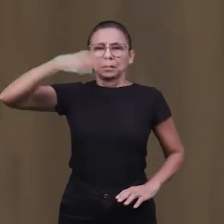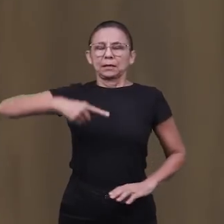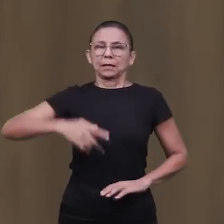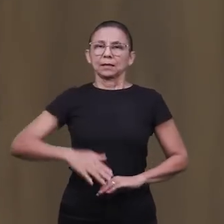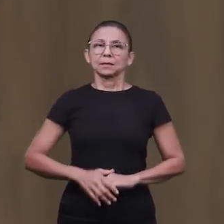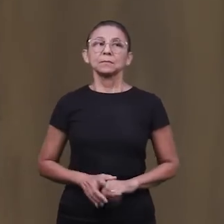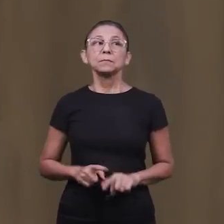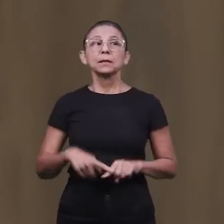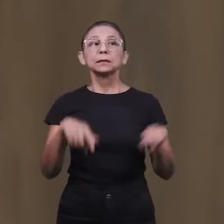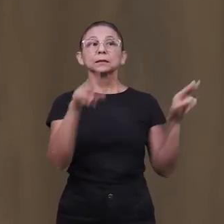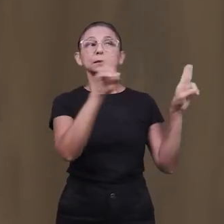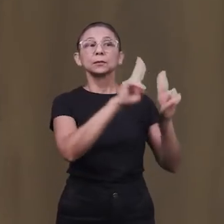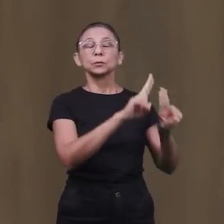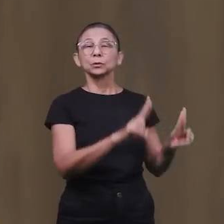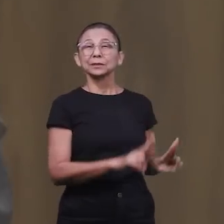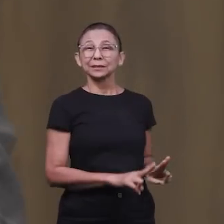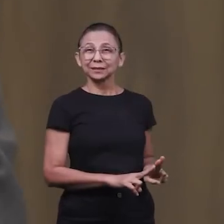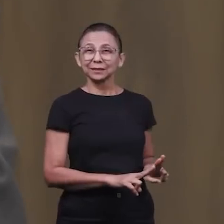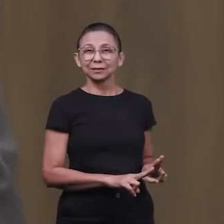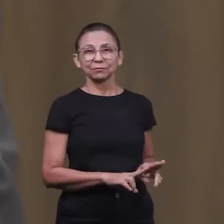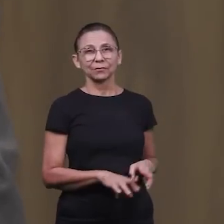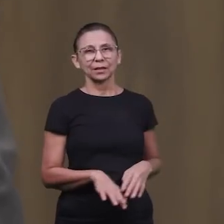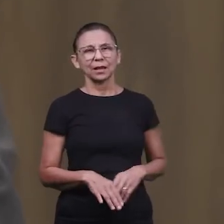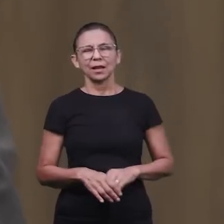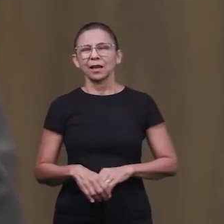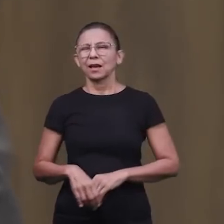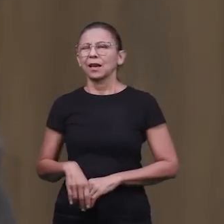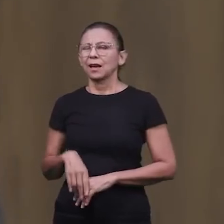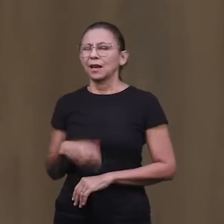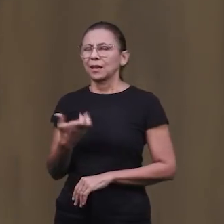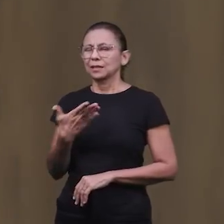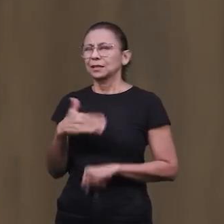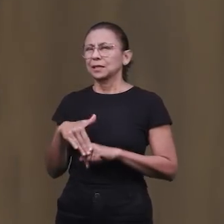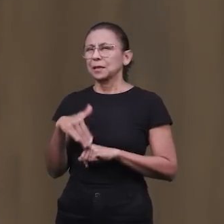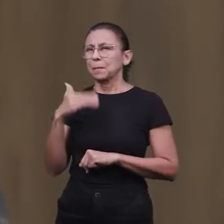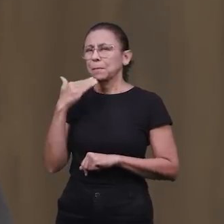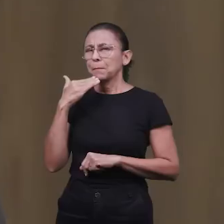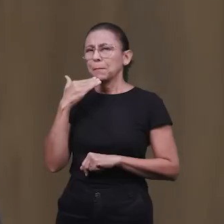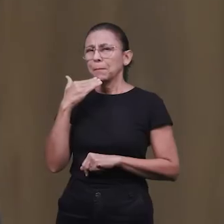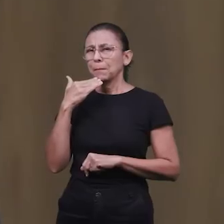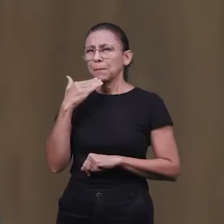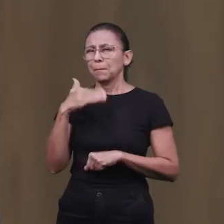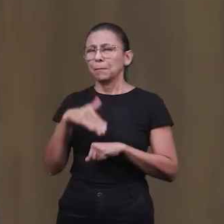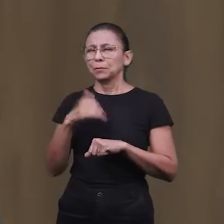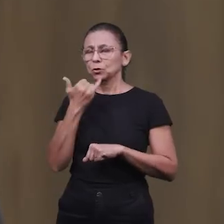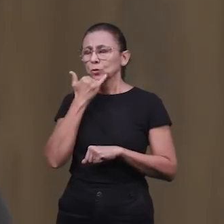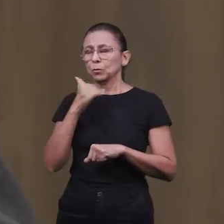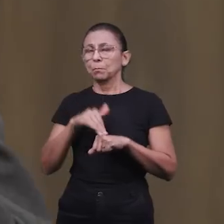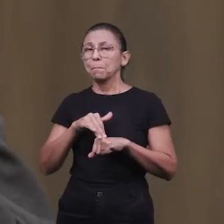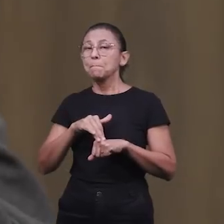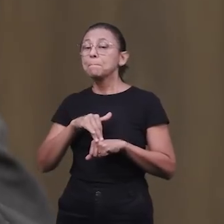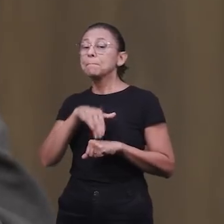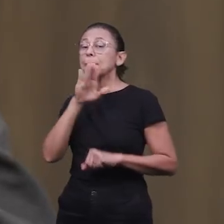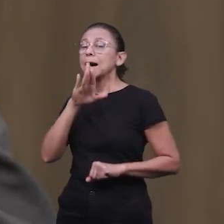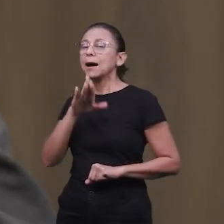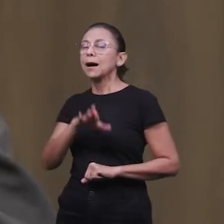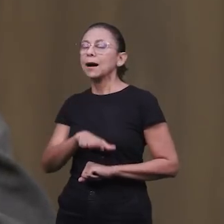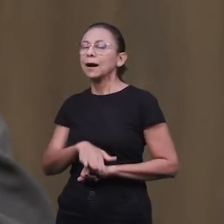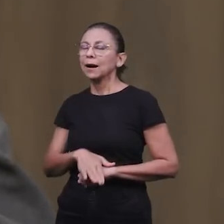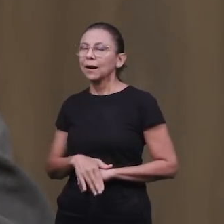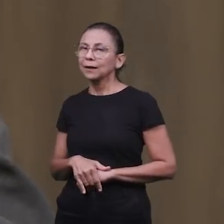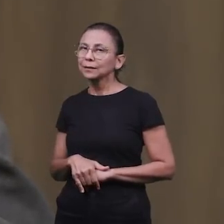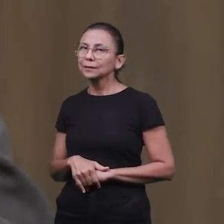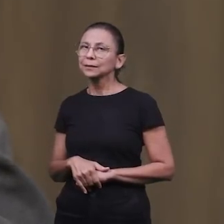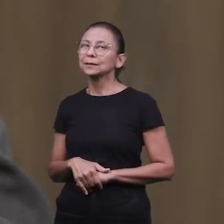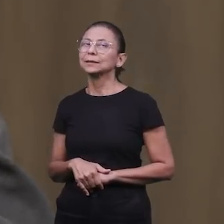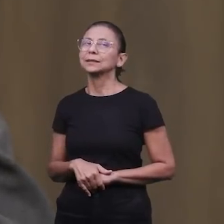Nabucodonosor não queria só isso. Isso ele já mandava e tinha que fazer. Ele queria mais do que isso. Ele queria alguma coisa que está no foro íntimo de cada